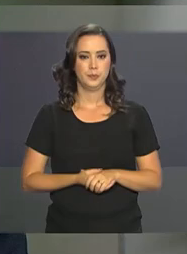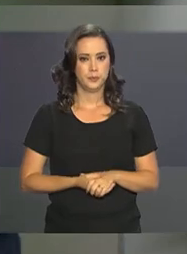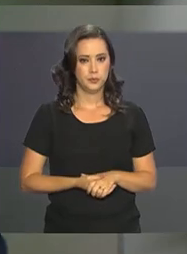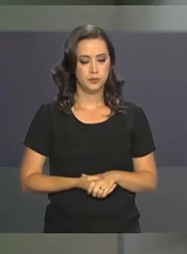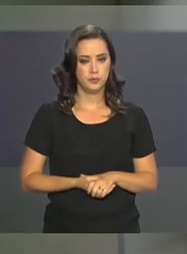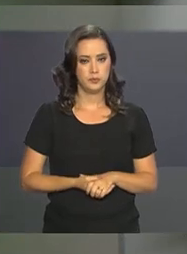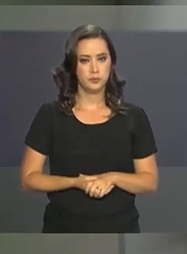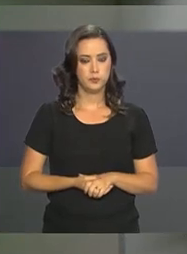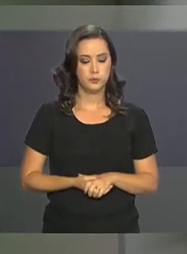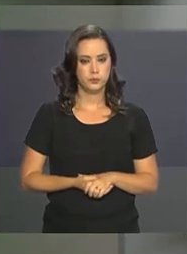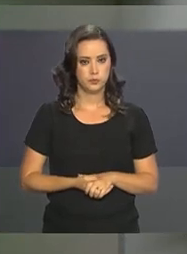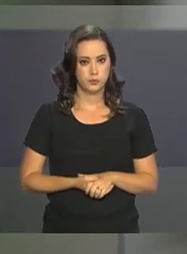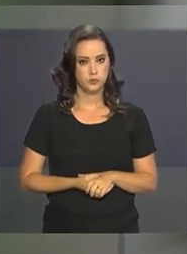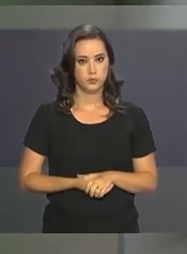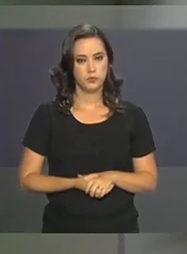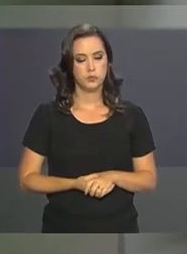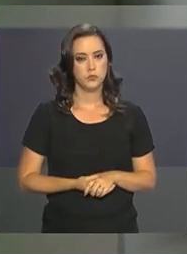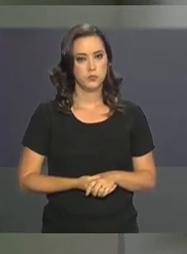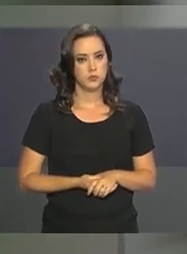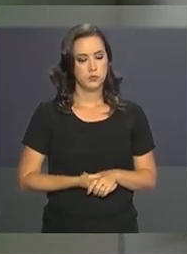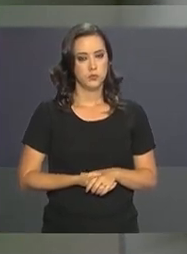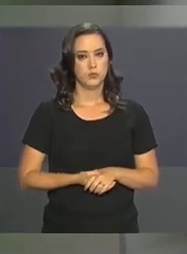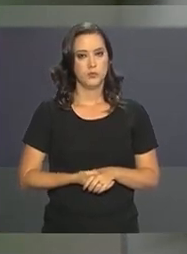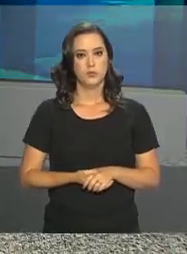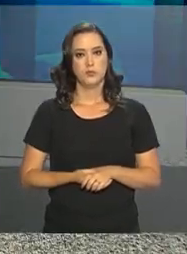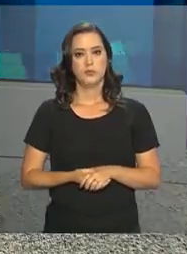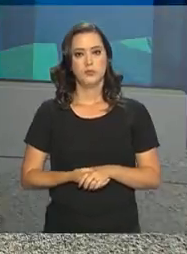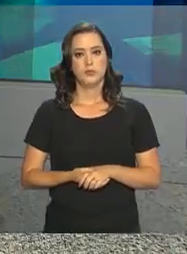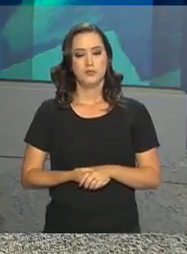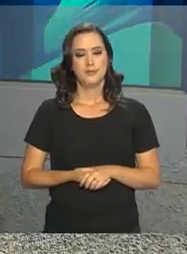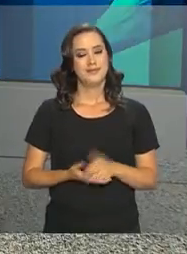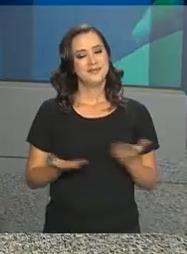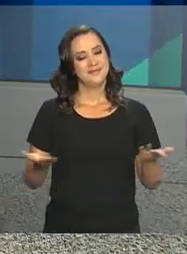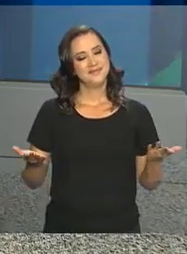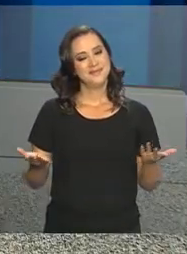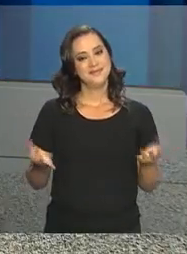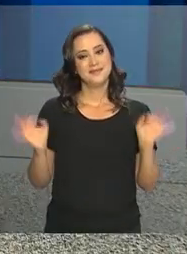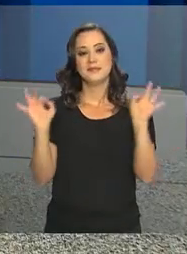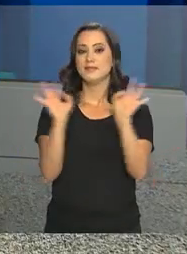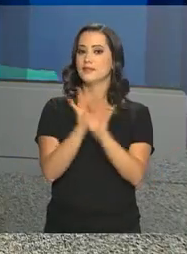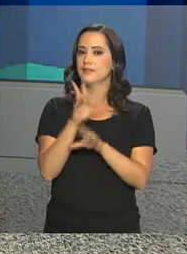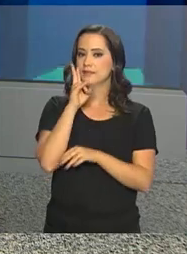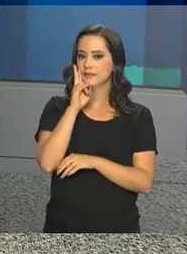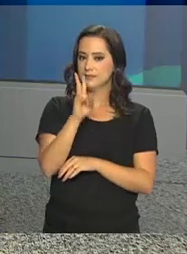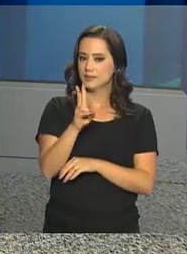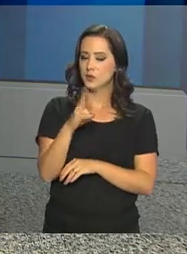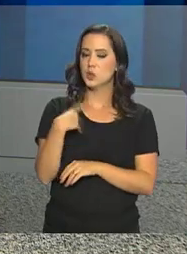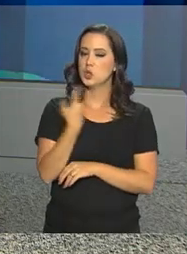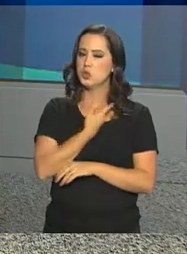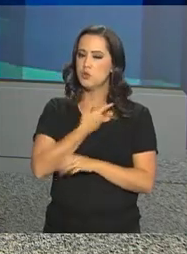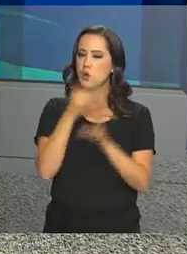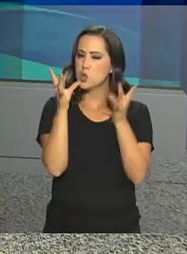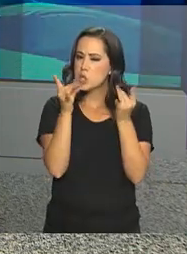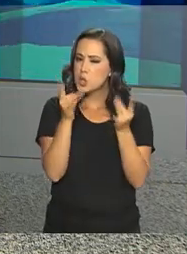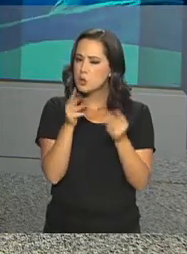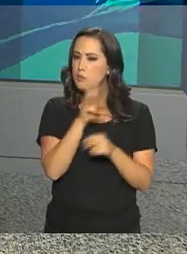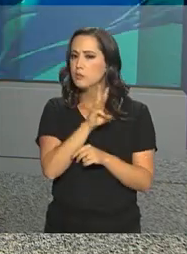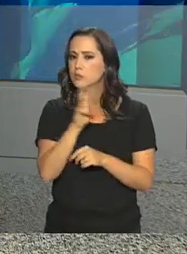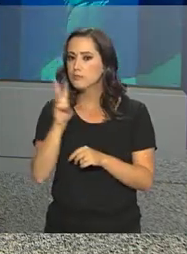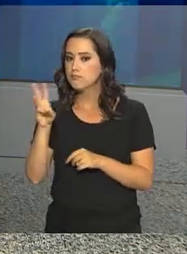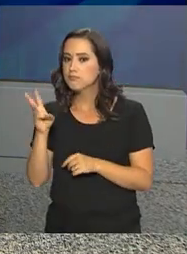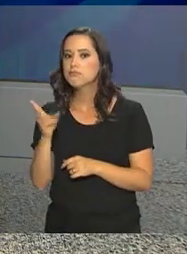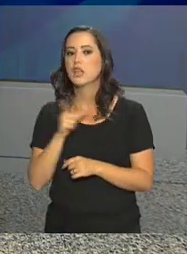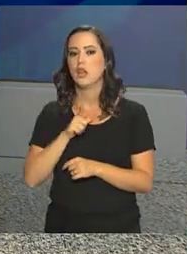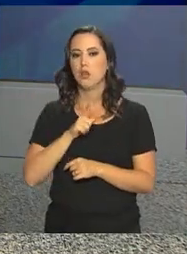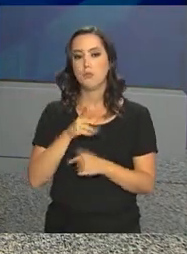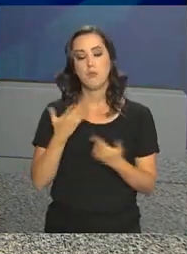enem.inep.gov.br. Nós ficamos por aqui. Você acompanha a nossa programação ao vivo pelo site